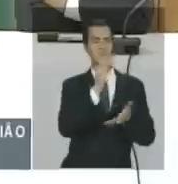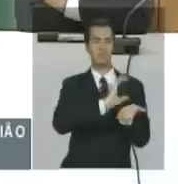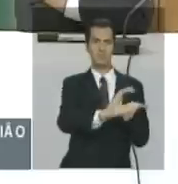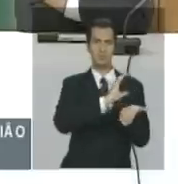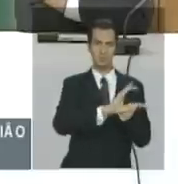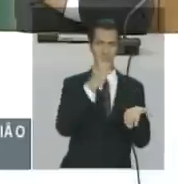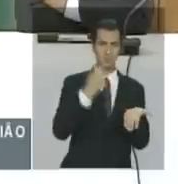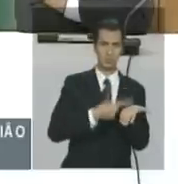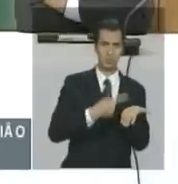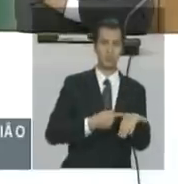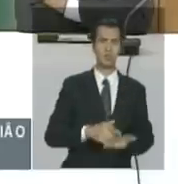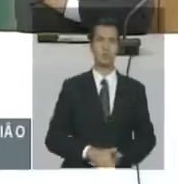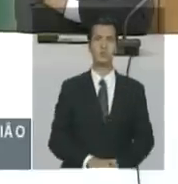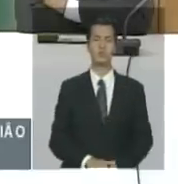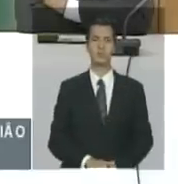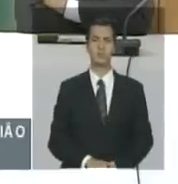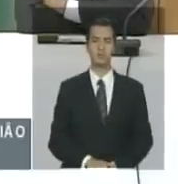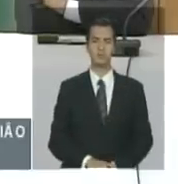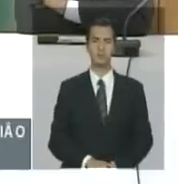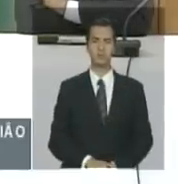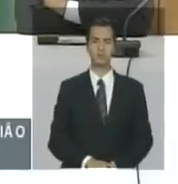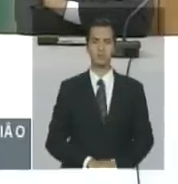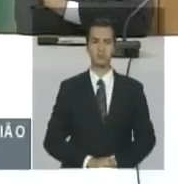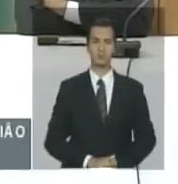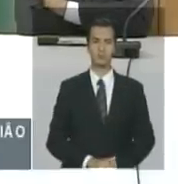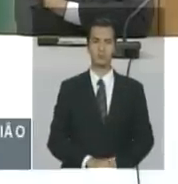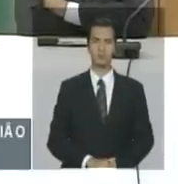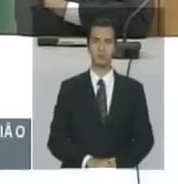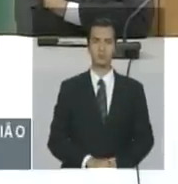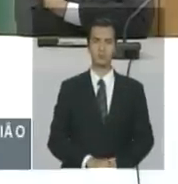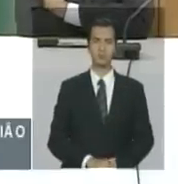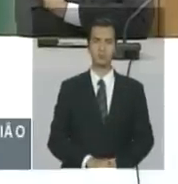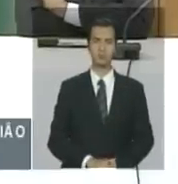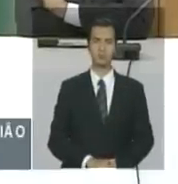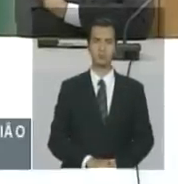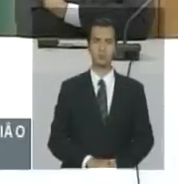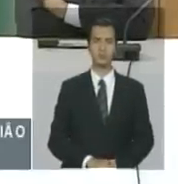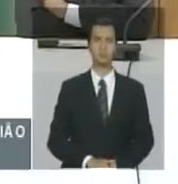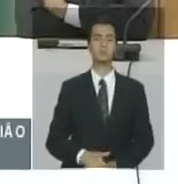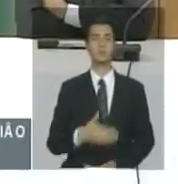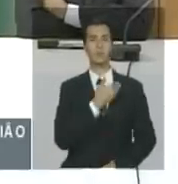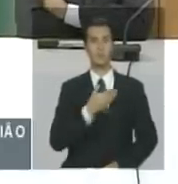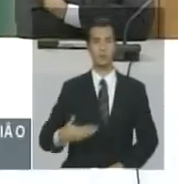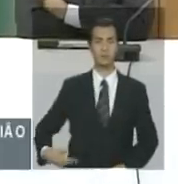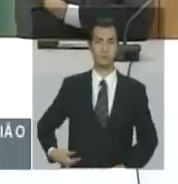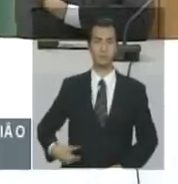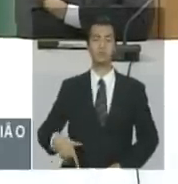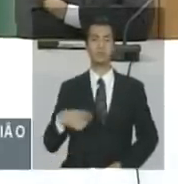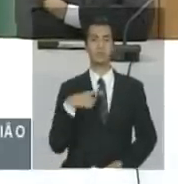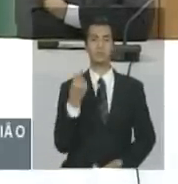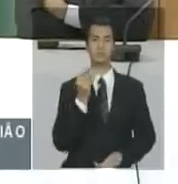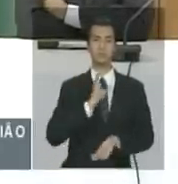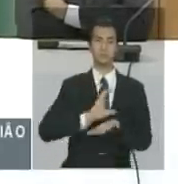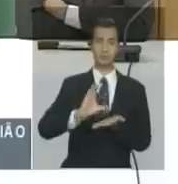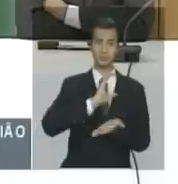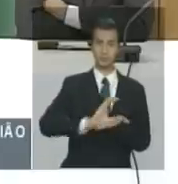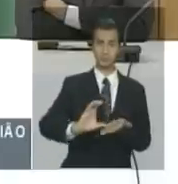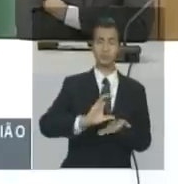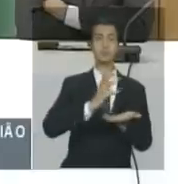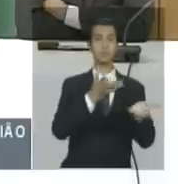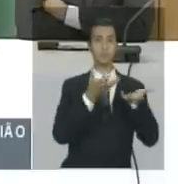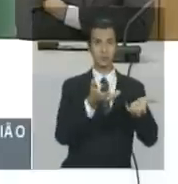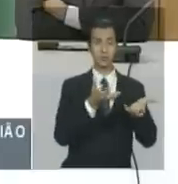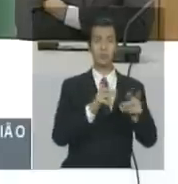públicos? Olha, do lado do governo há um compromisso de aumentar os investimentos públicos. Só